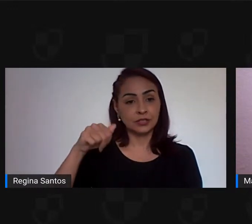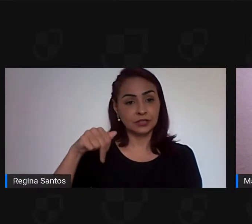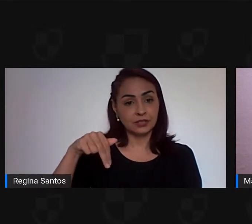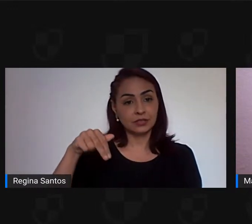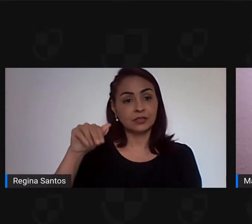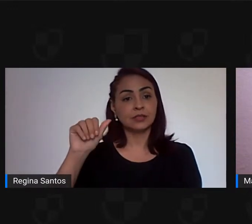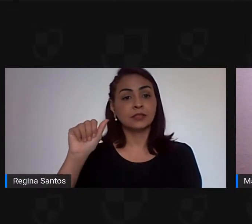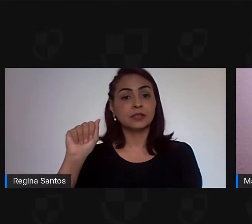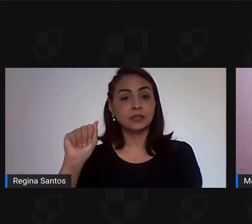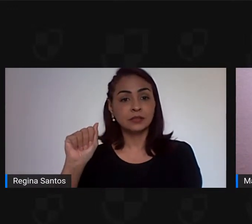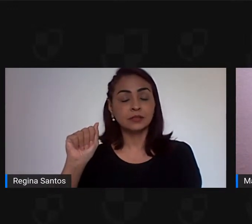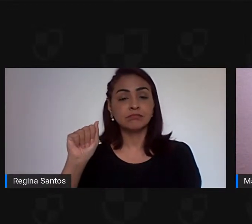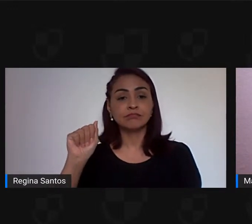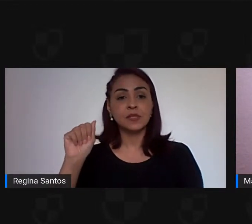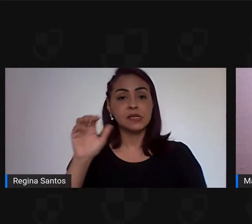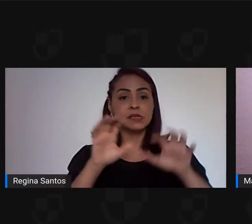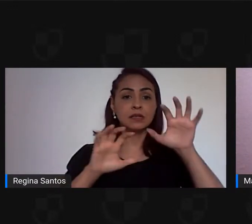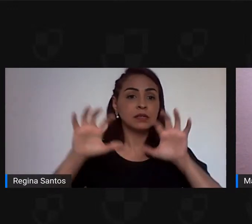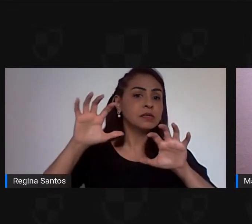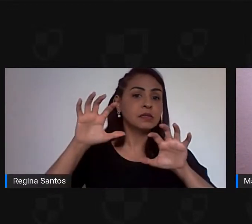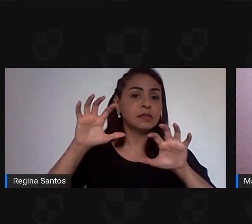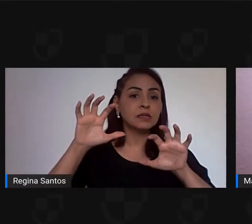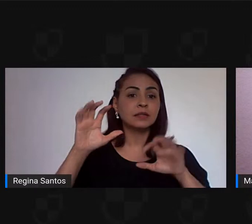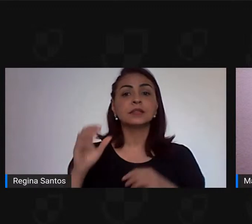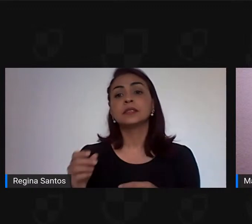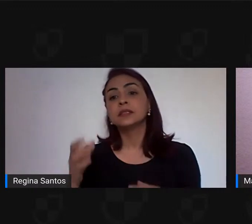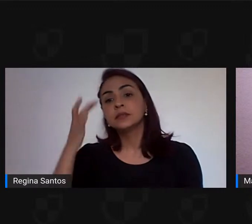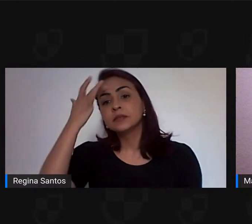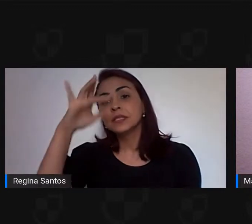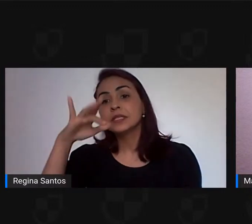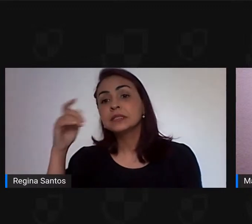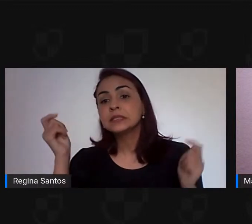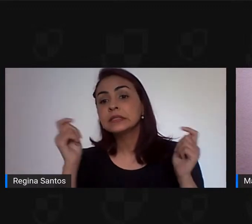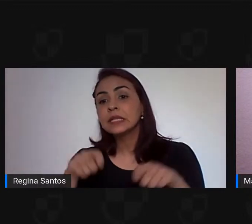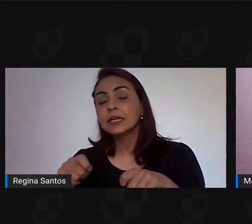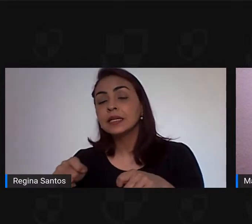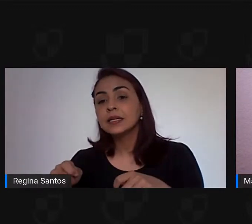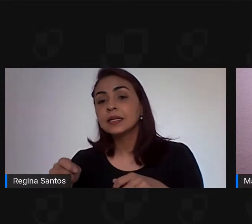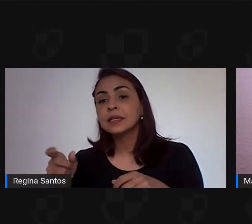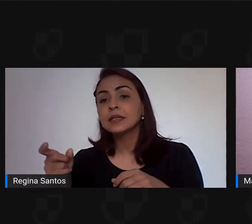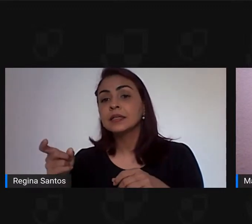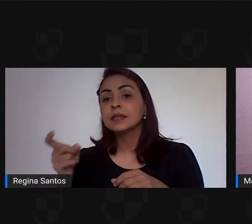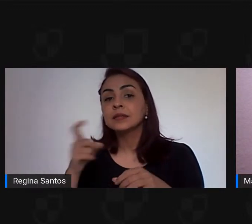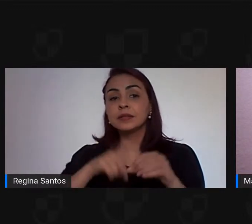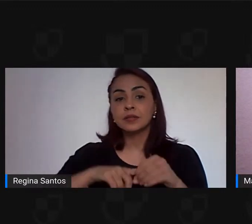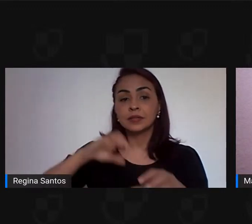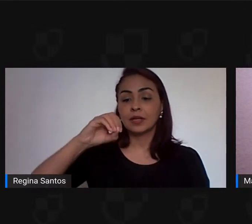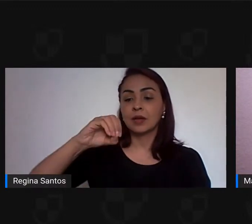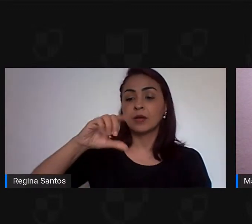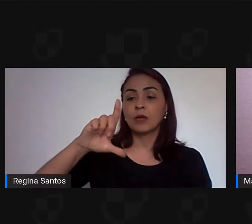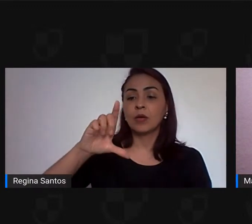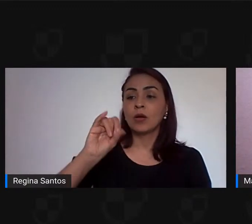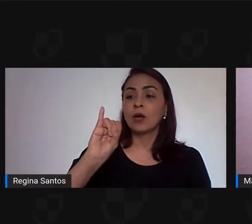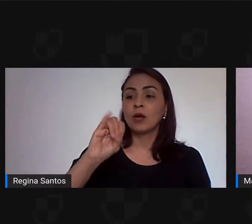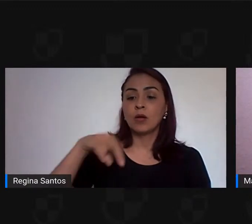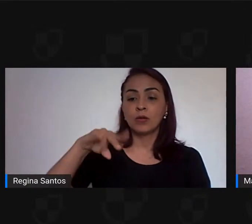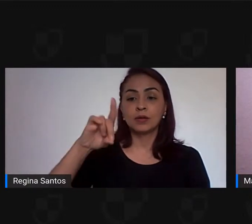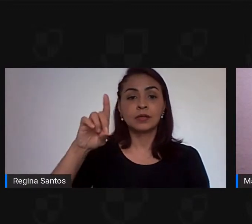sei se dá para colocar a Olinda enquanto ela retoma. As pessoas, tem como colocar a Olinda aí?